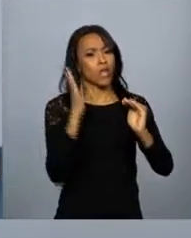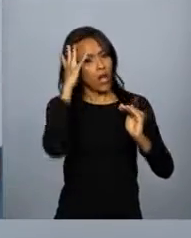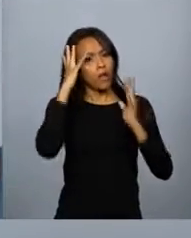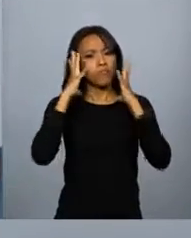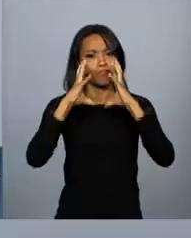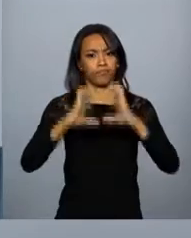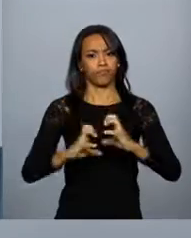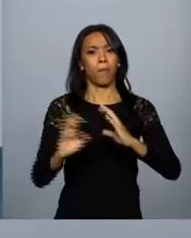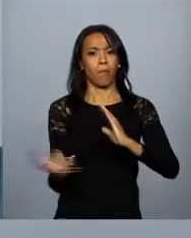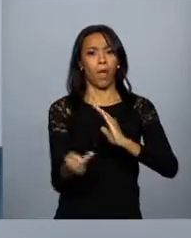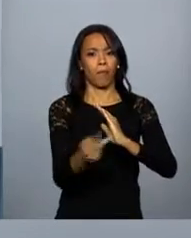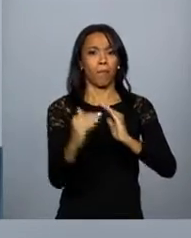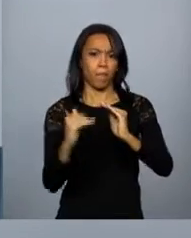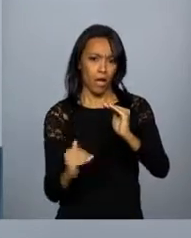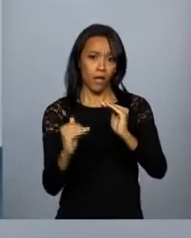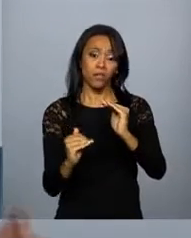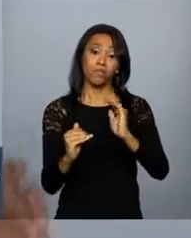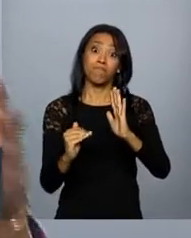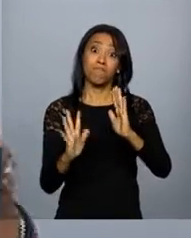Estranhamente. Aí